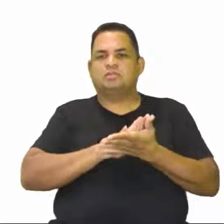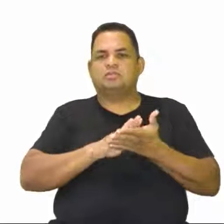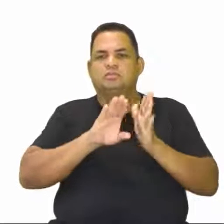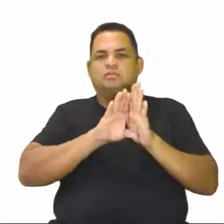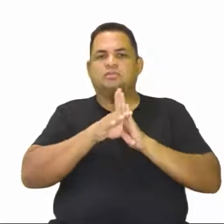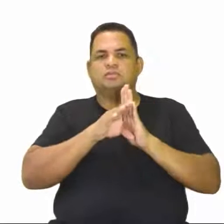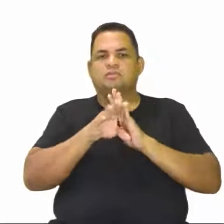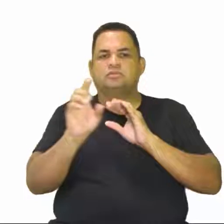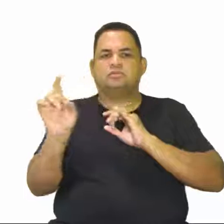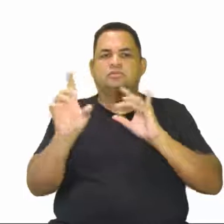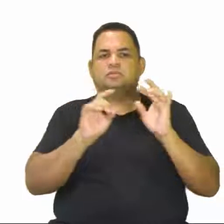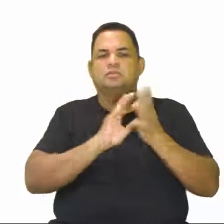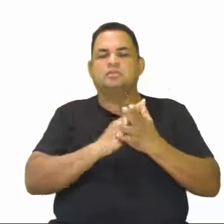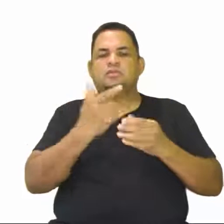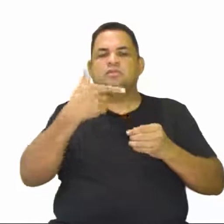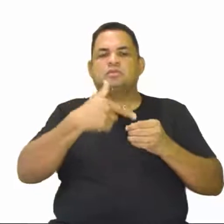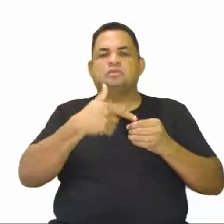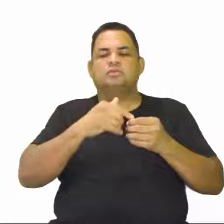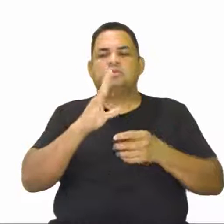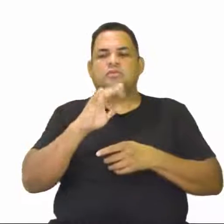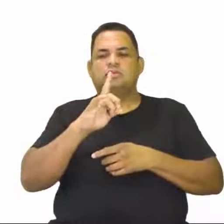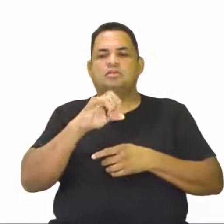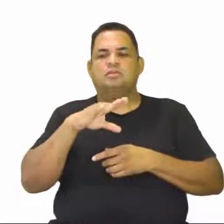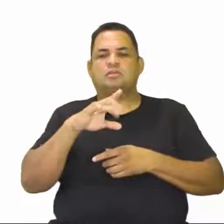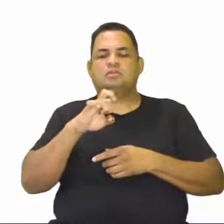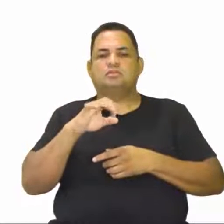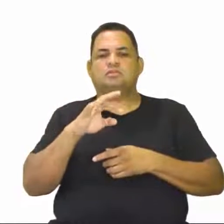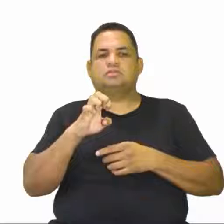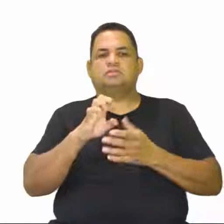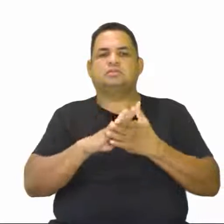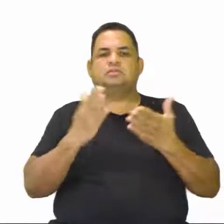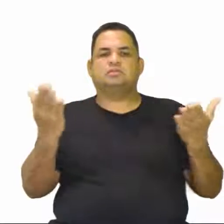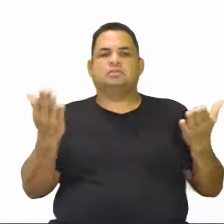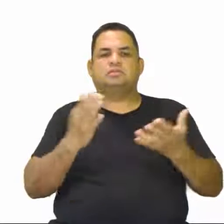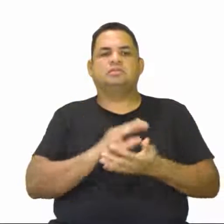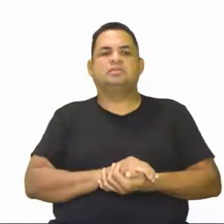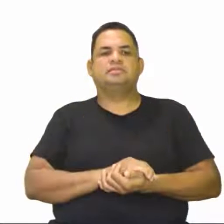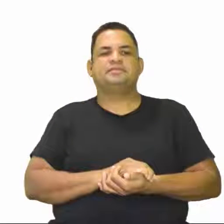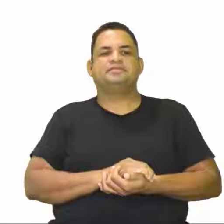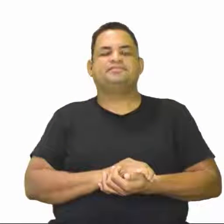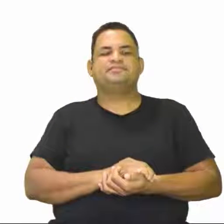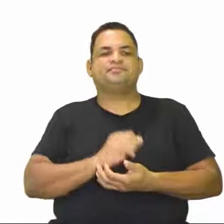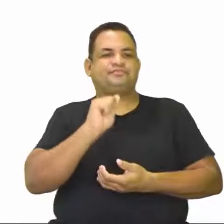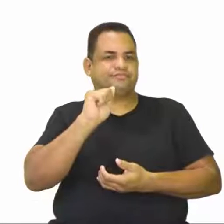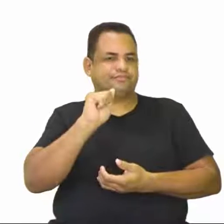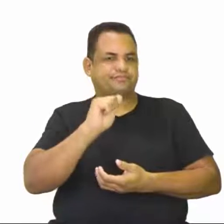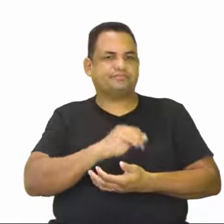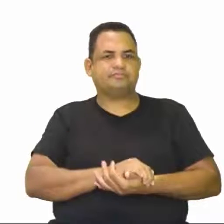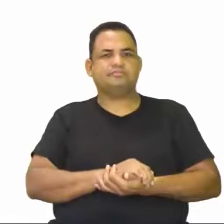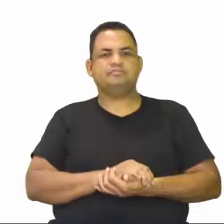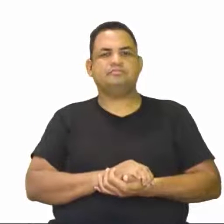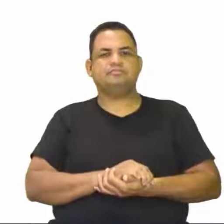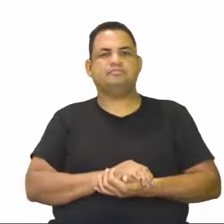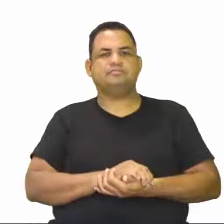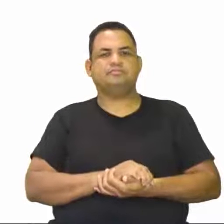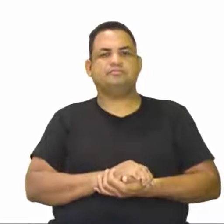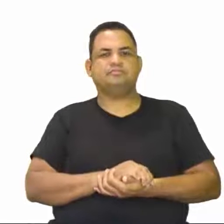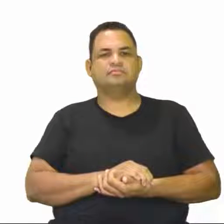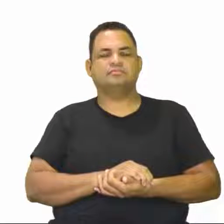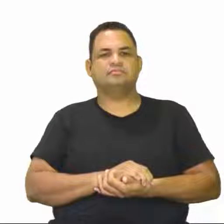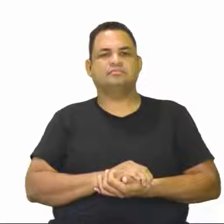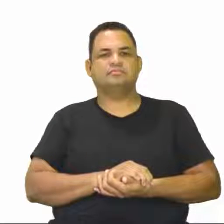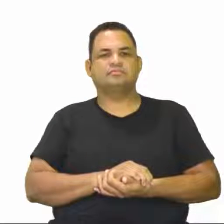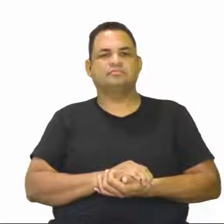definições dadas para combustível e comburente. Aí vem, será que é a letra A que vai